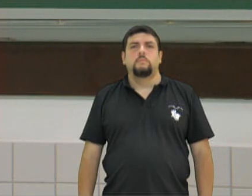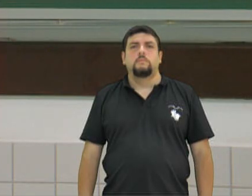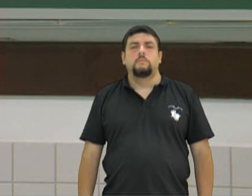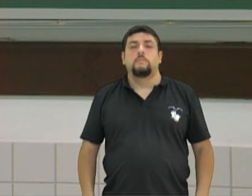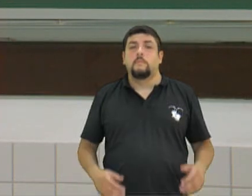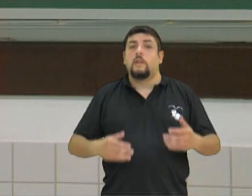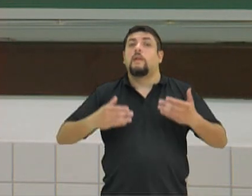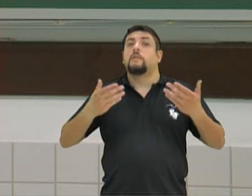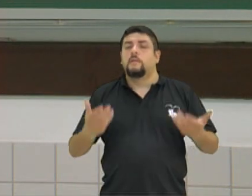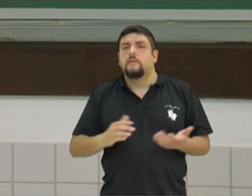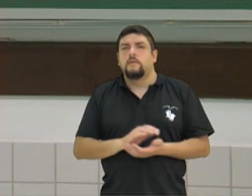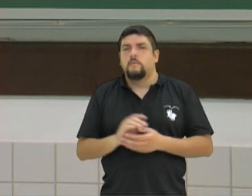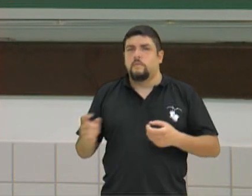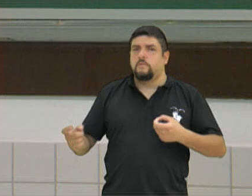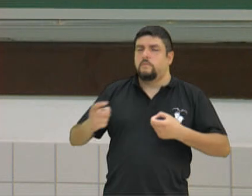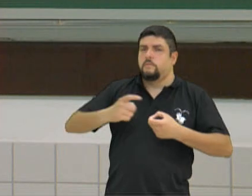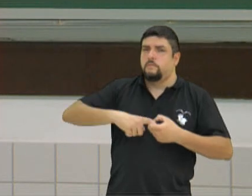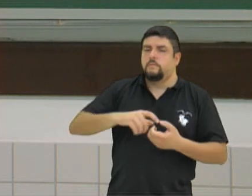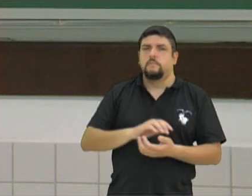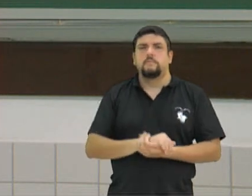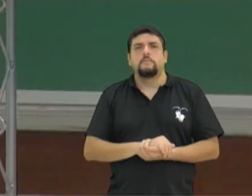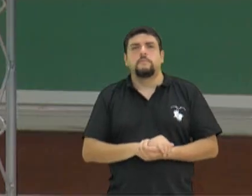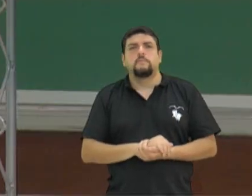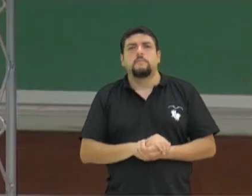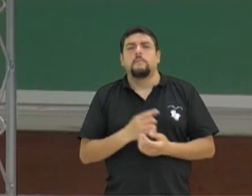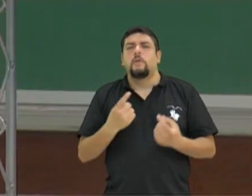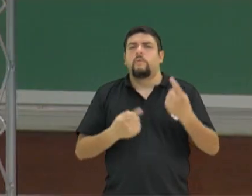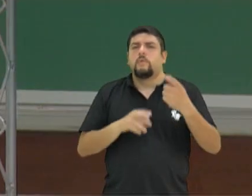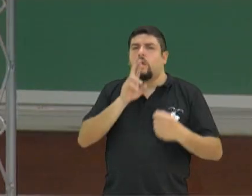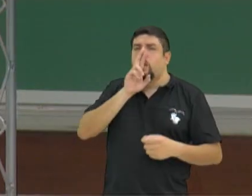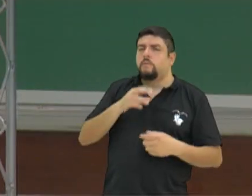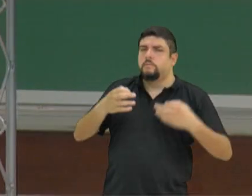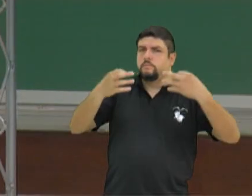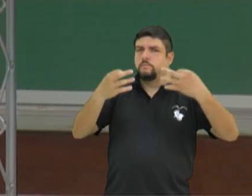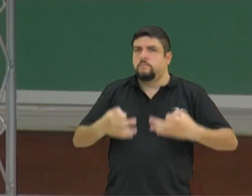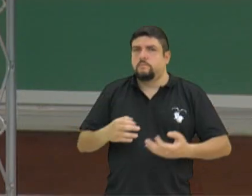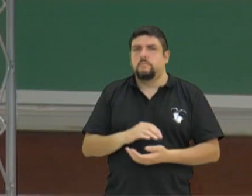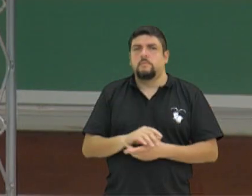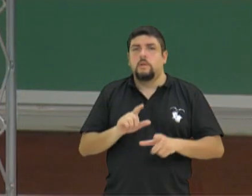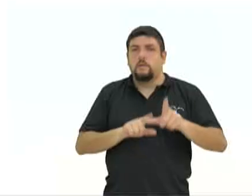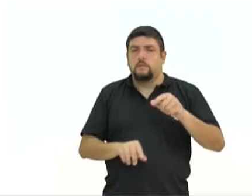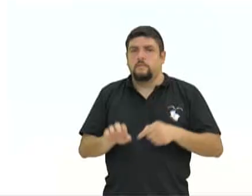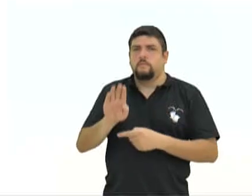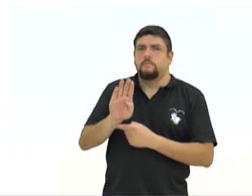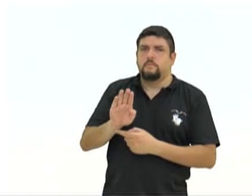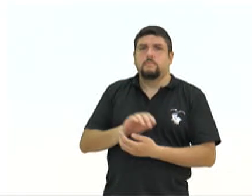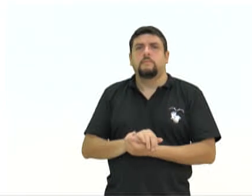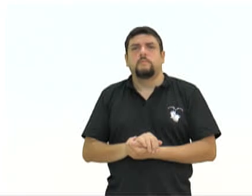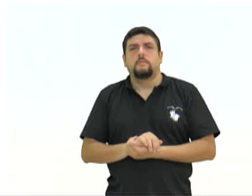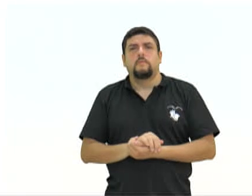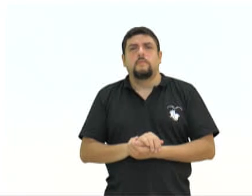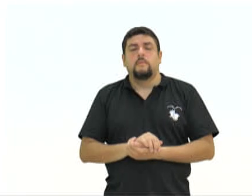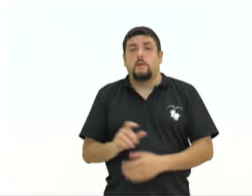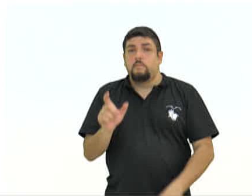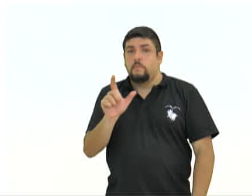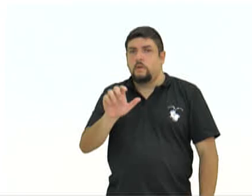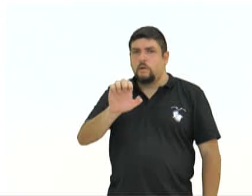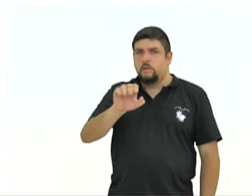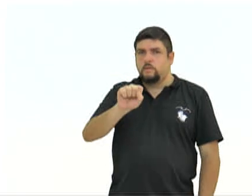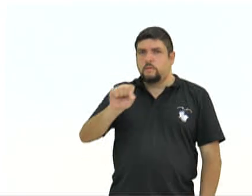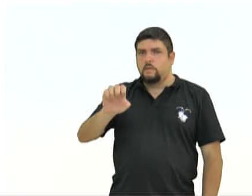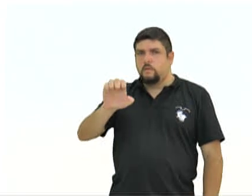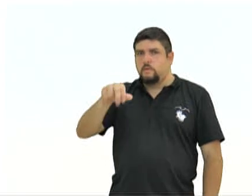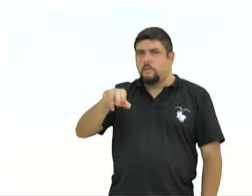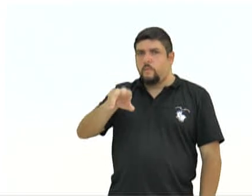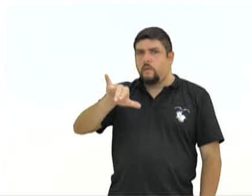E aí, retornando, pessoal, vamos verificar então qual alternativa está correta. Então, aqui é a letra B. Né? A palavra essência se trata de um